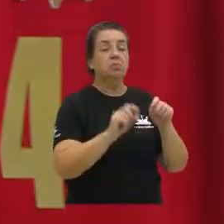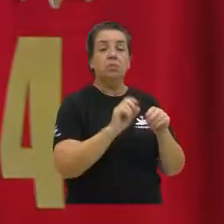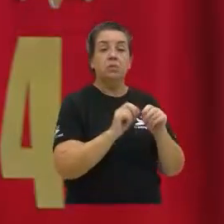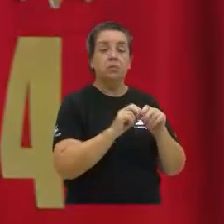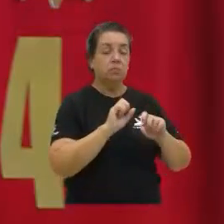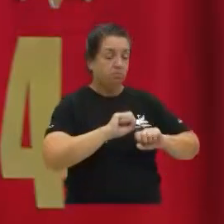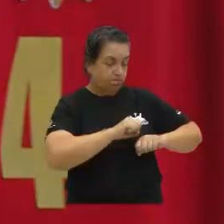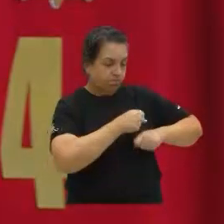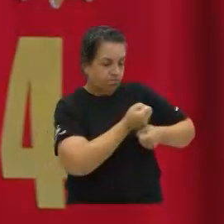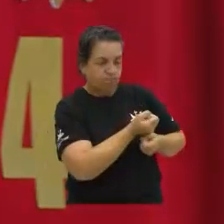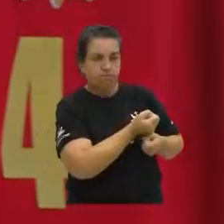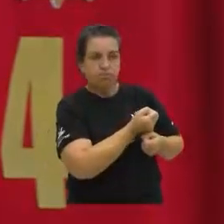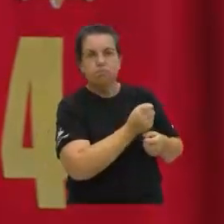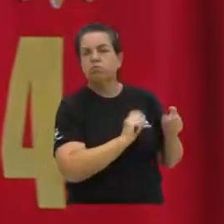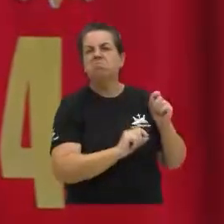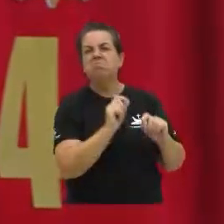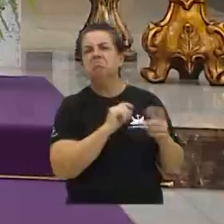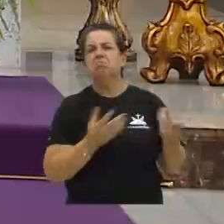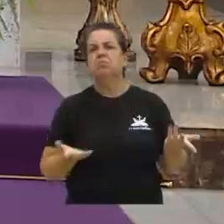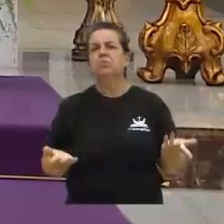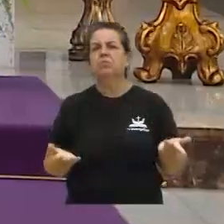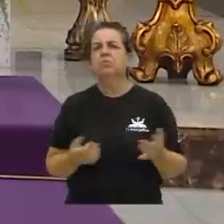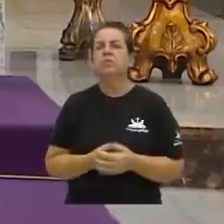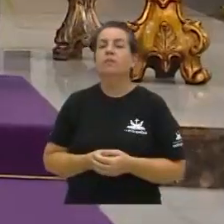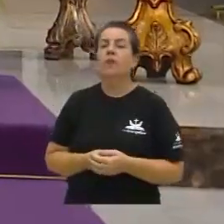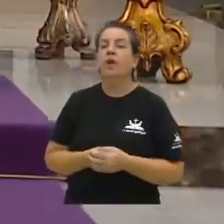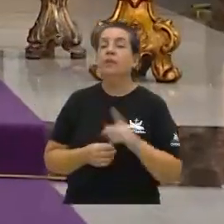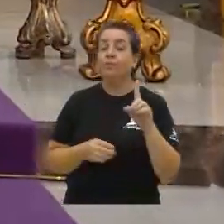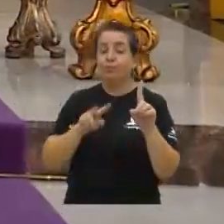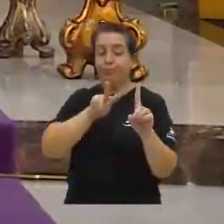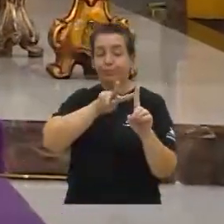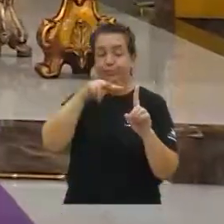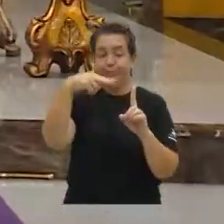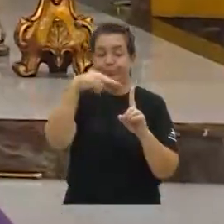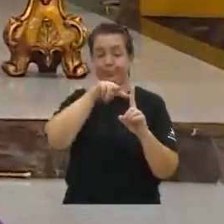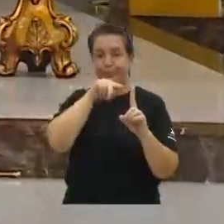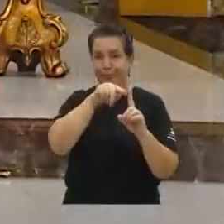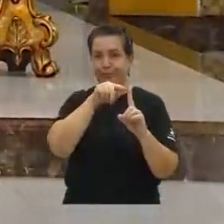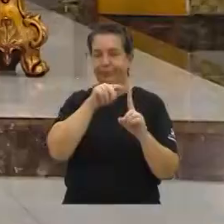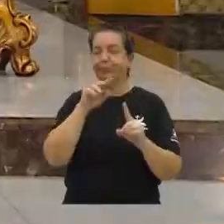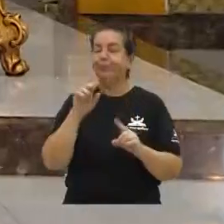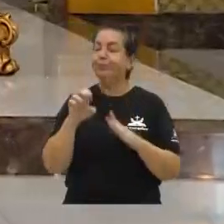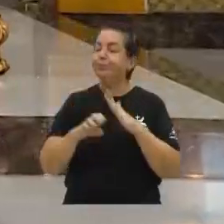defesa? Se o ponto de vista empresarial,